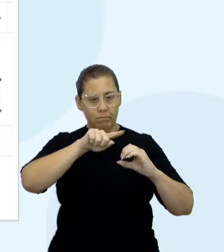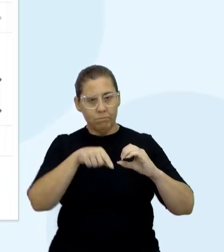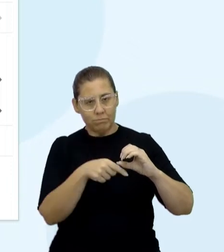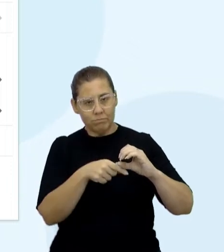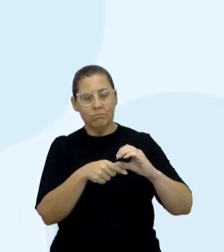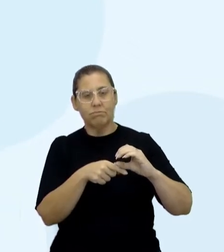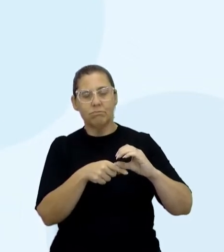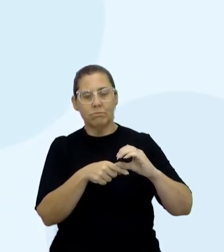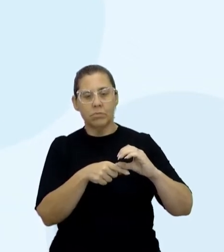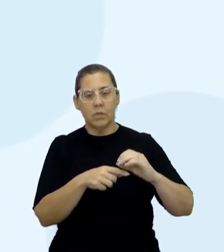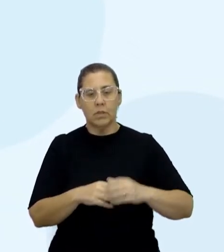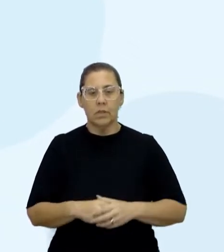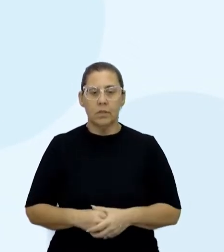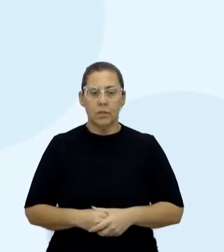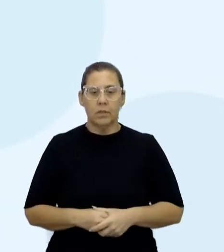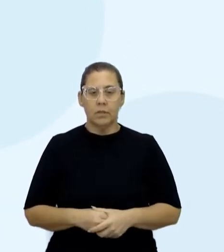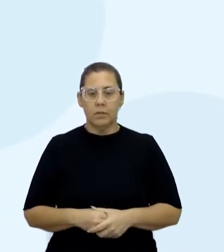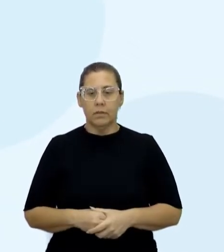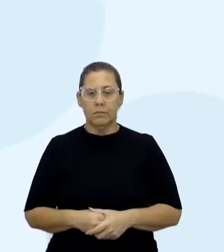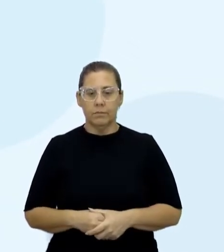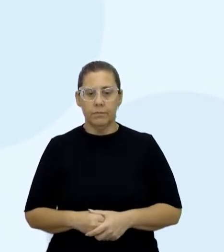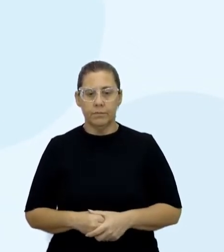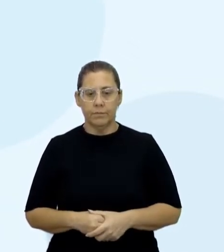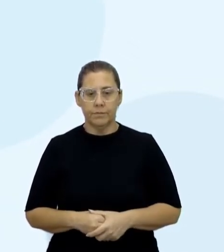ó. Deixa eu tirar essa caneta